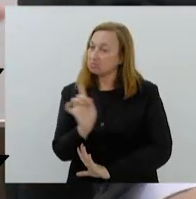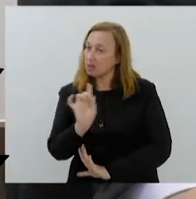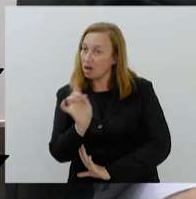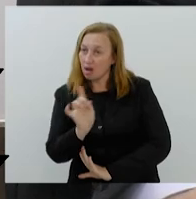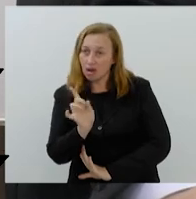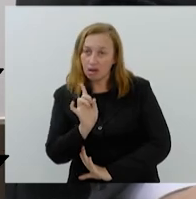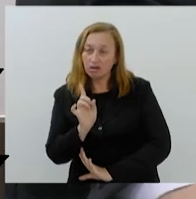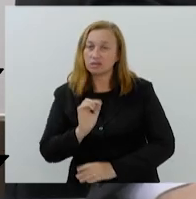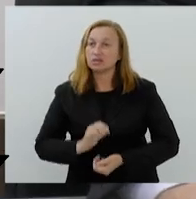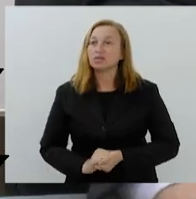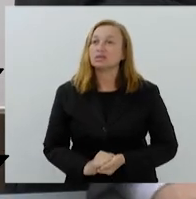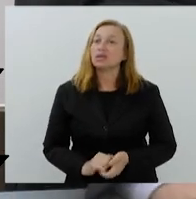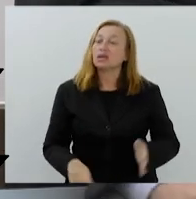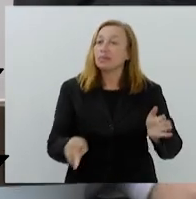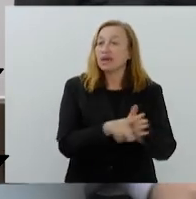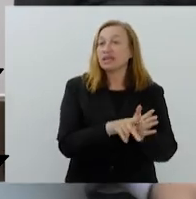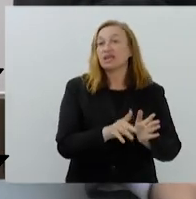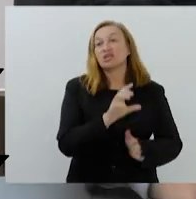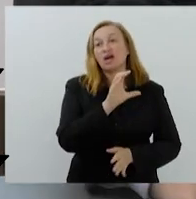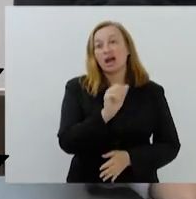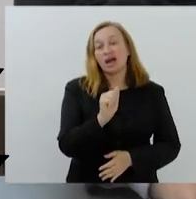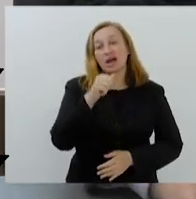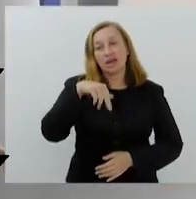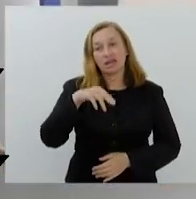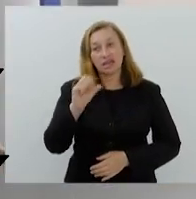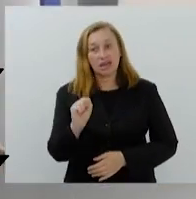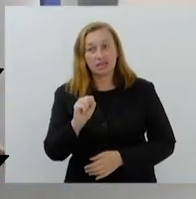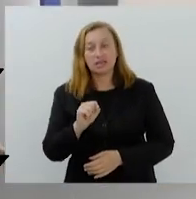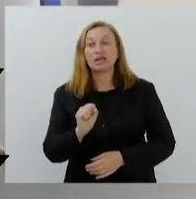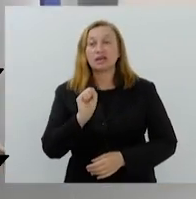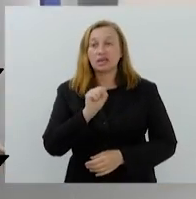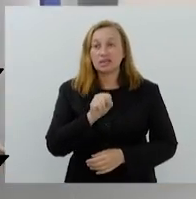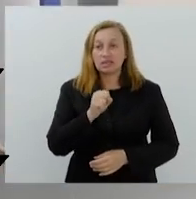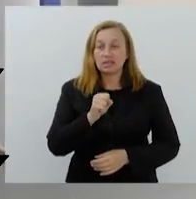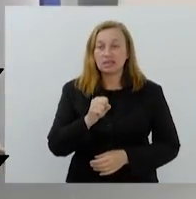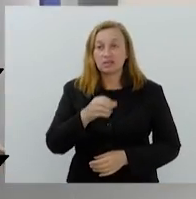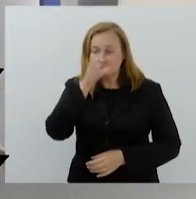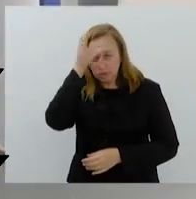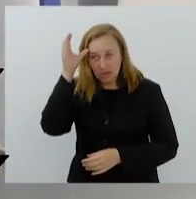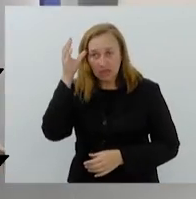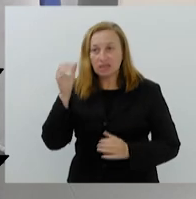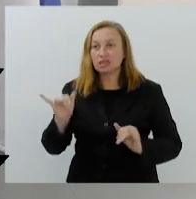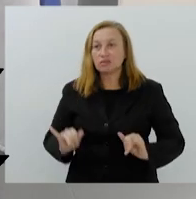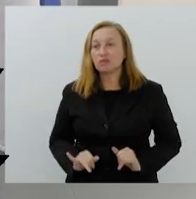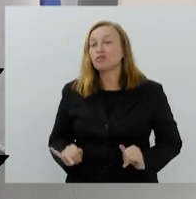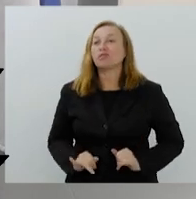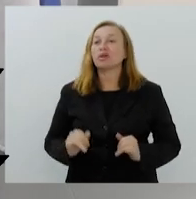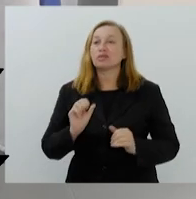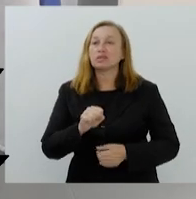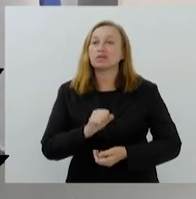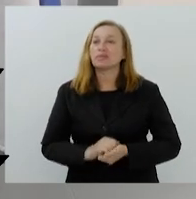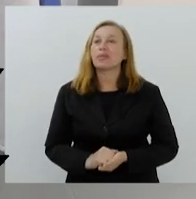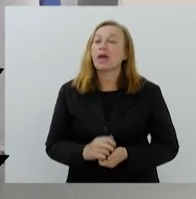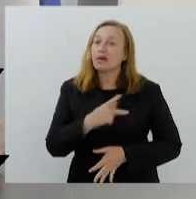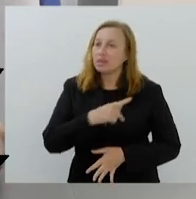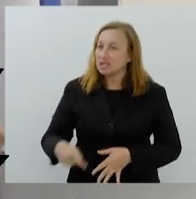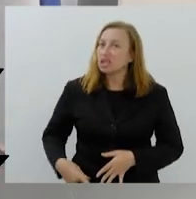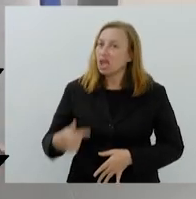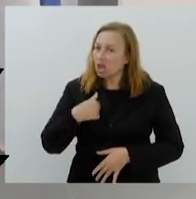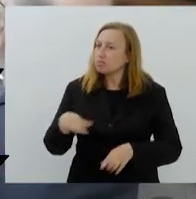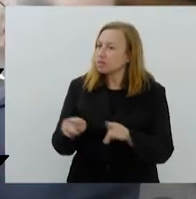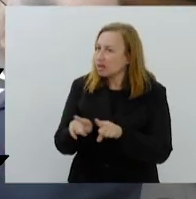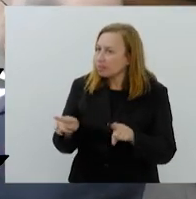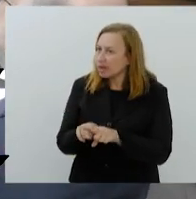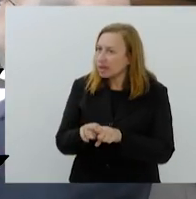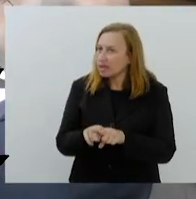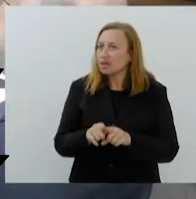Que cabe realmente a ANS. Cada vez, né, mais intervenção do judiciário sobre a atividade parlamentar. Cada vez mais. Presidente, eu também estava presente no